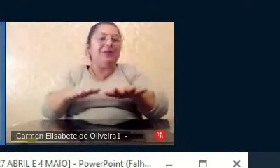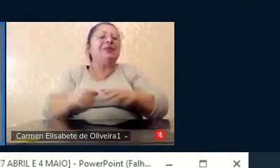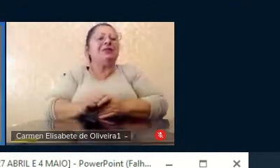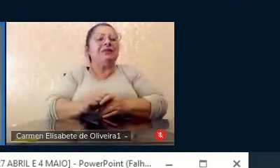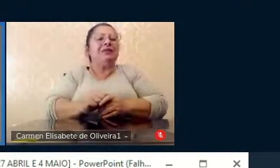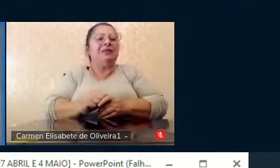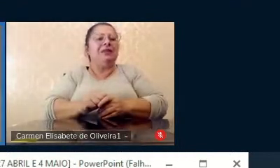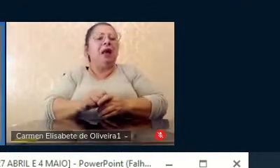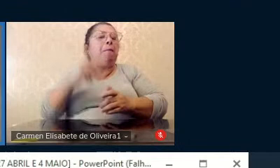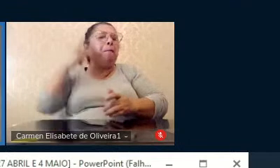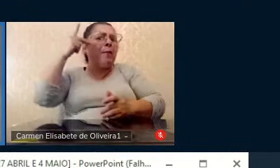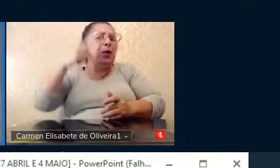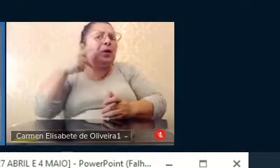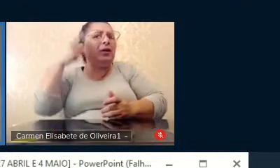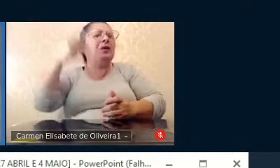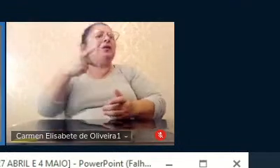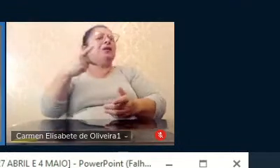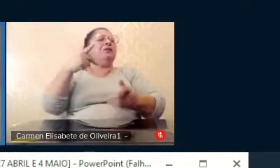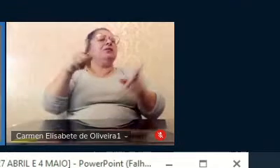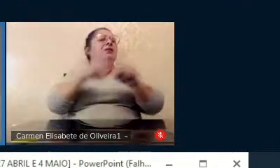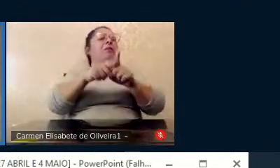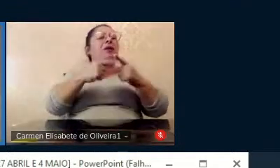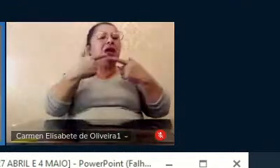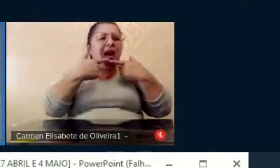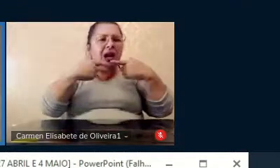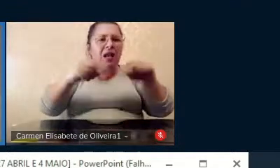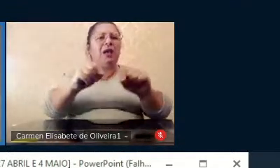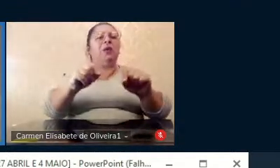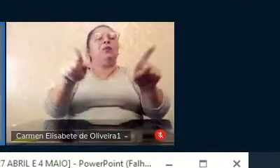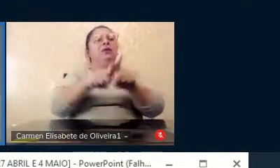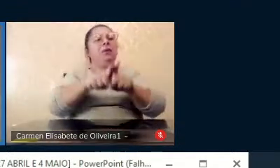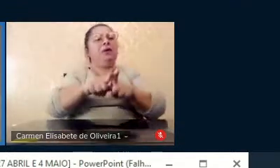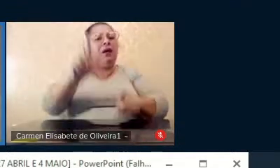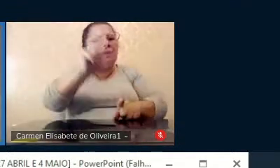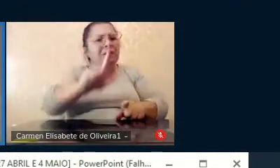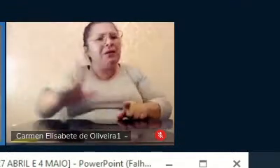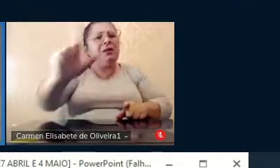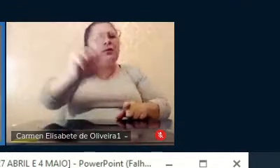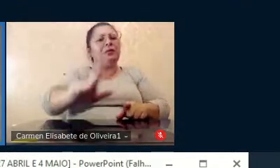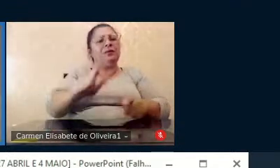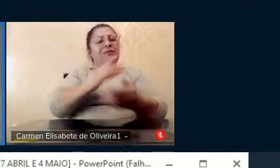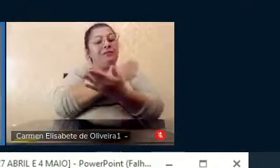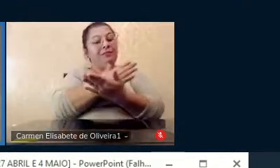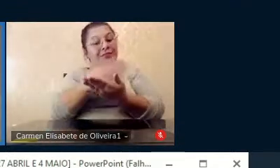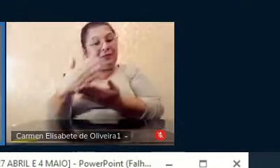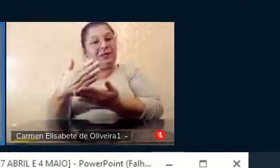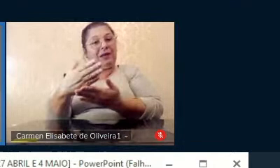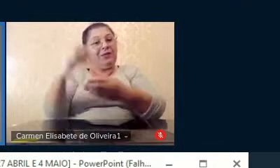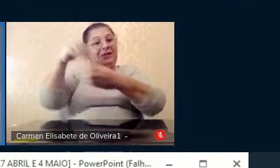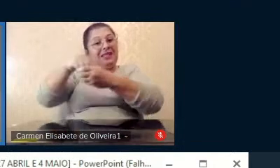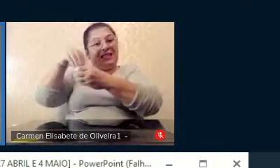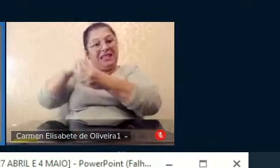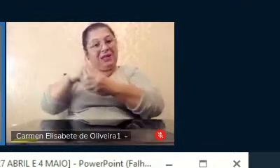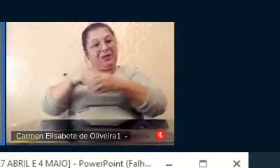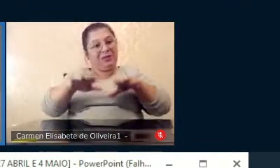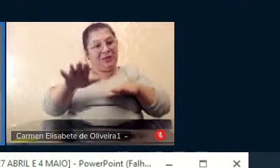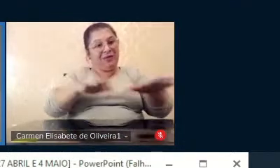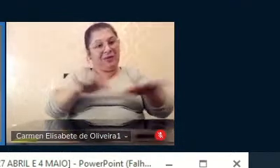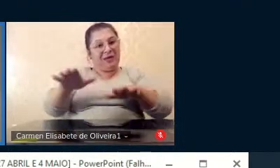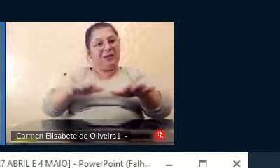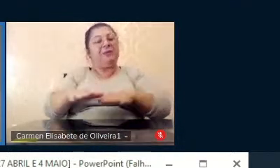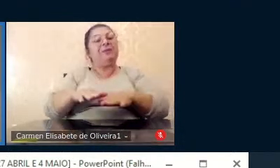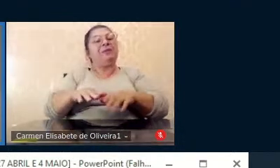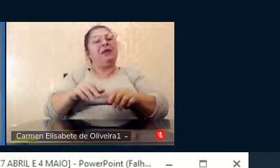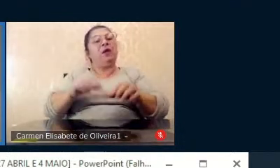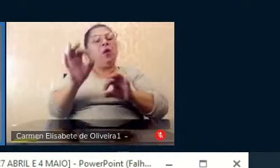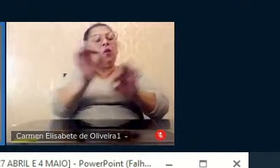em torno da política, em torno da língua e da literatura, os estudos surdos surgiram dentro desses movimentos, que